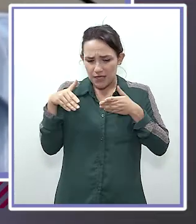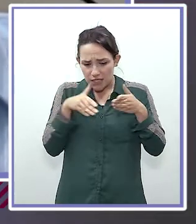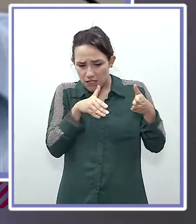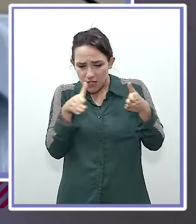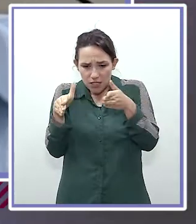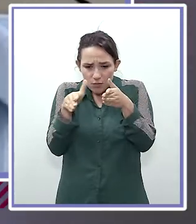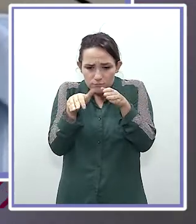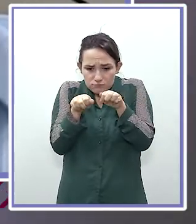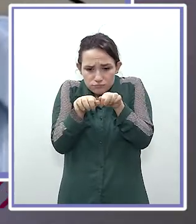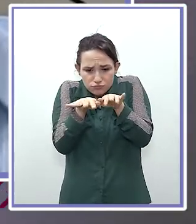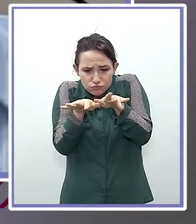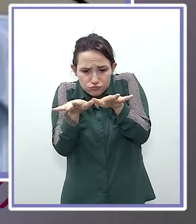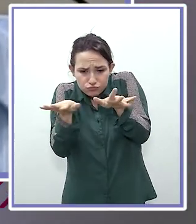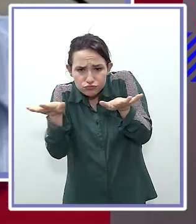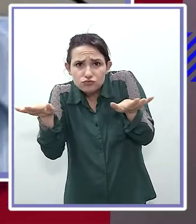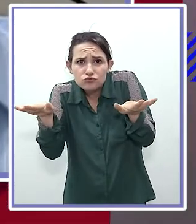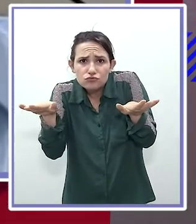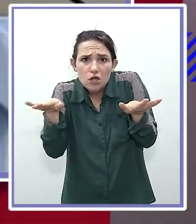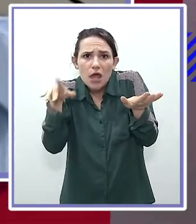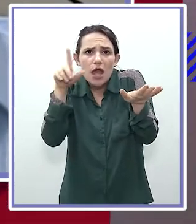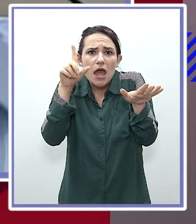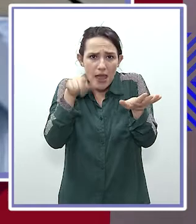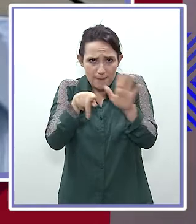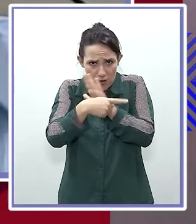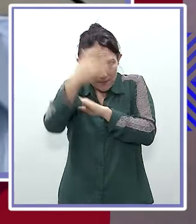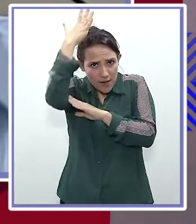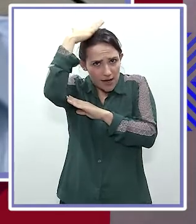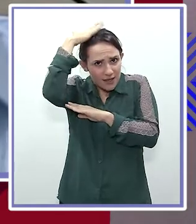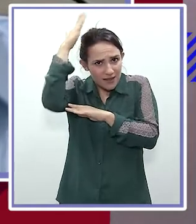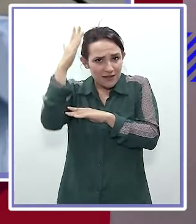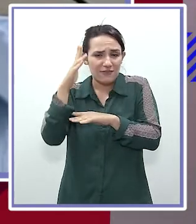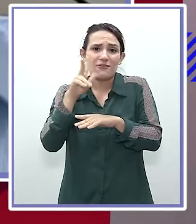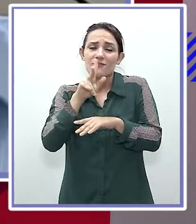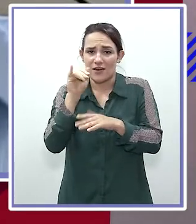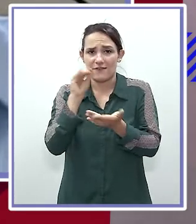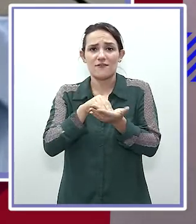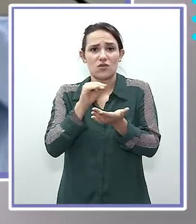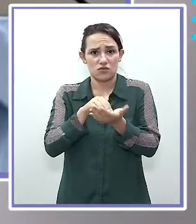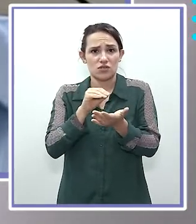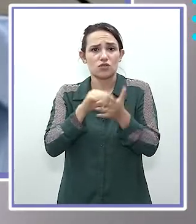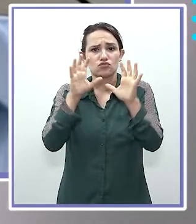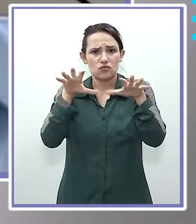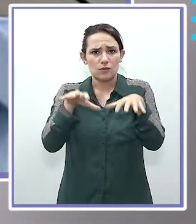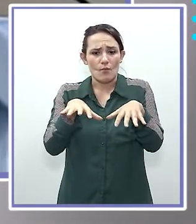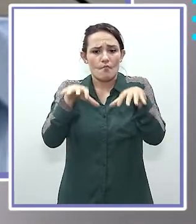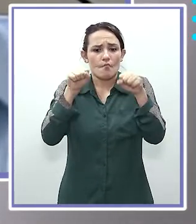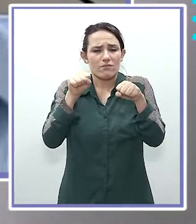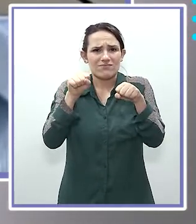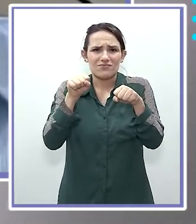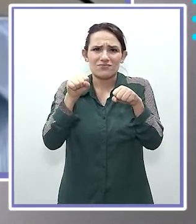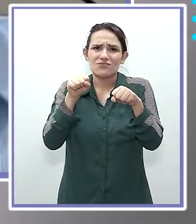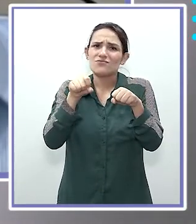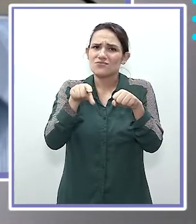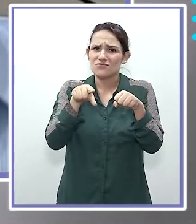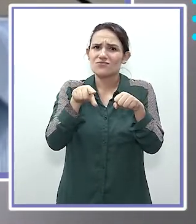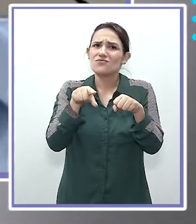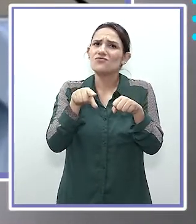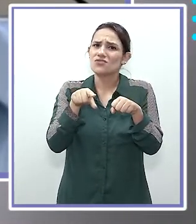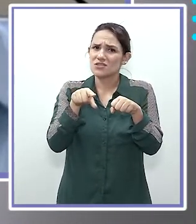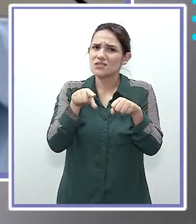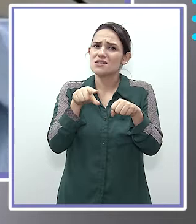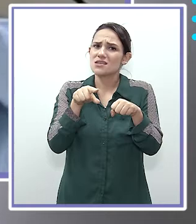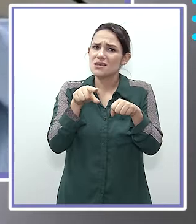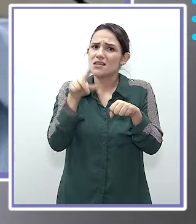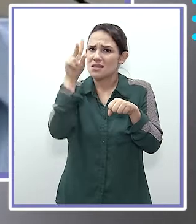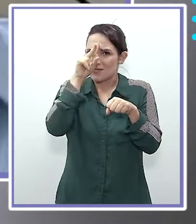seria diretamente afetada aí por essa escassez de chuvas que a gente nunca viu, a nossa geração nunca viu, nem a minha, nem a do senhor, tão